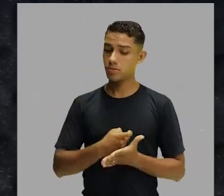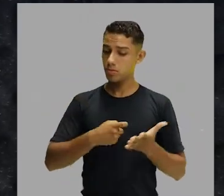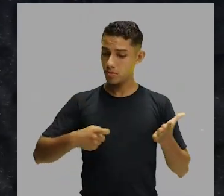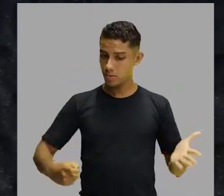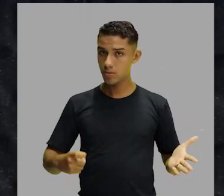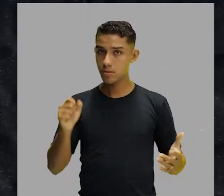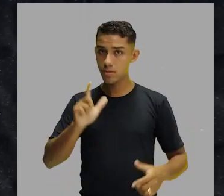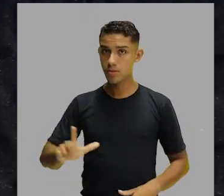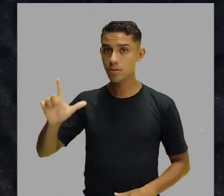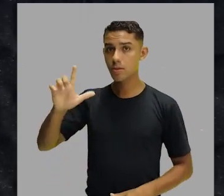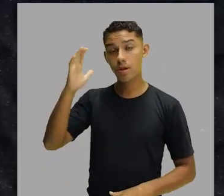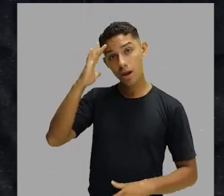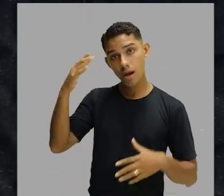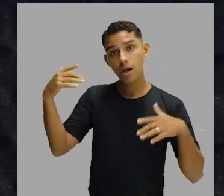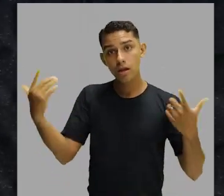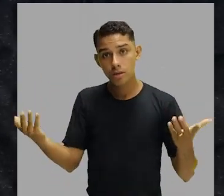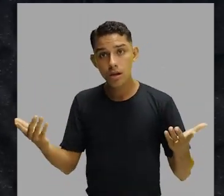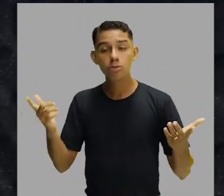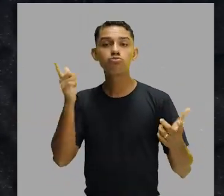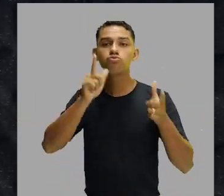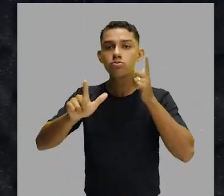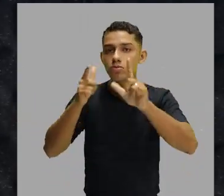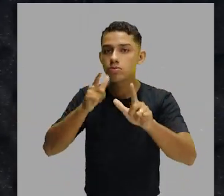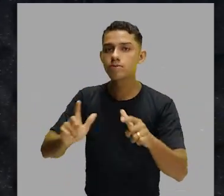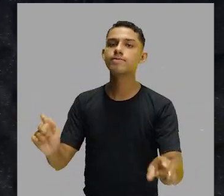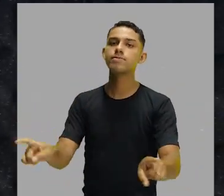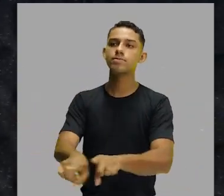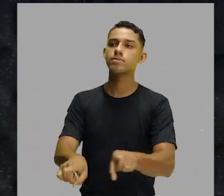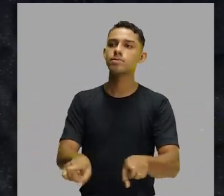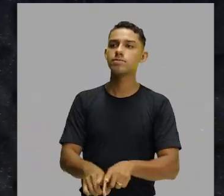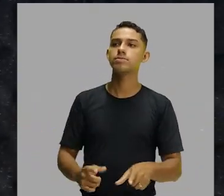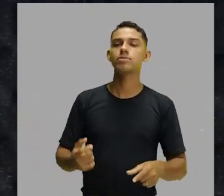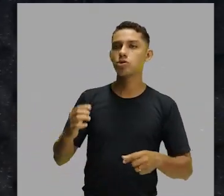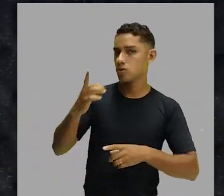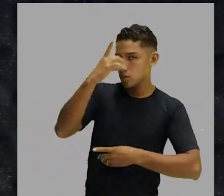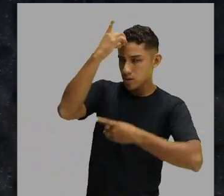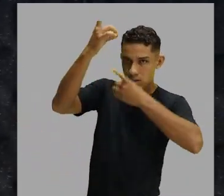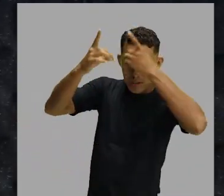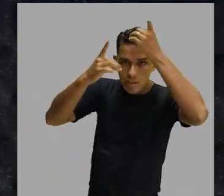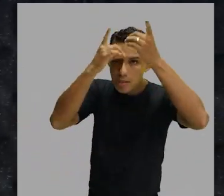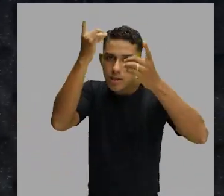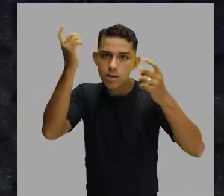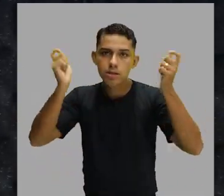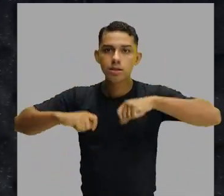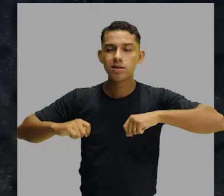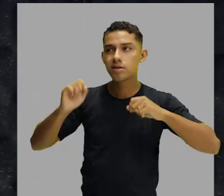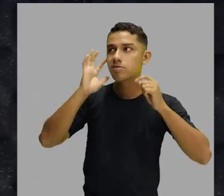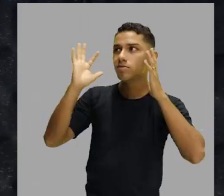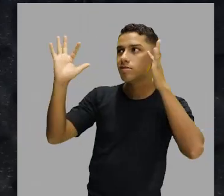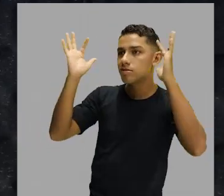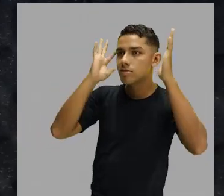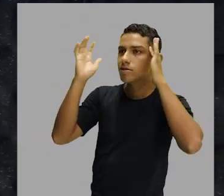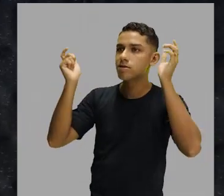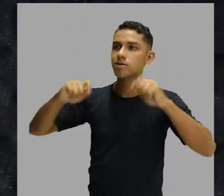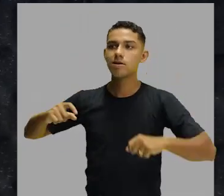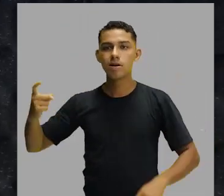textos, obviamente, eu tenho como reproduzir ideias. Eu tenho como